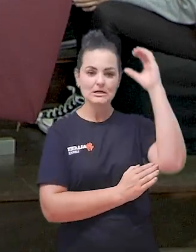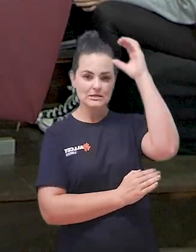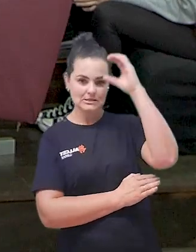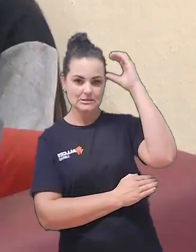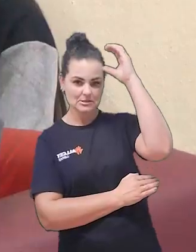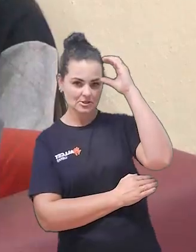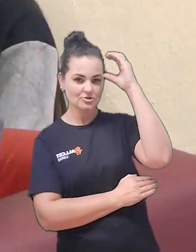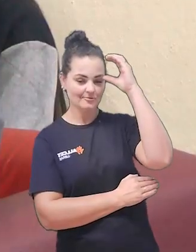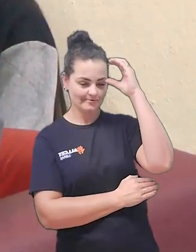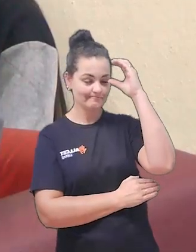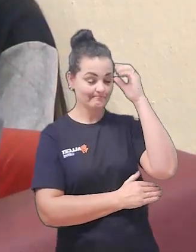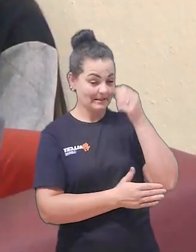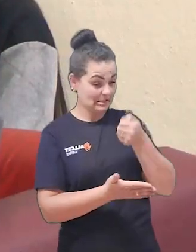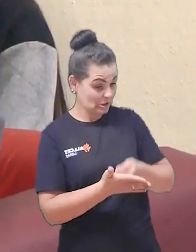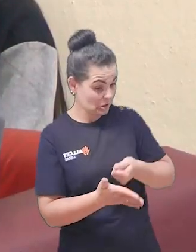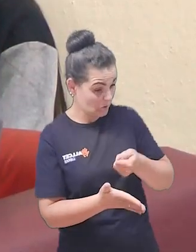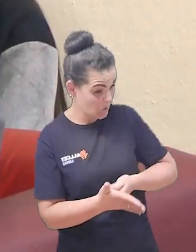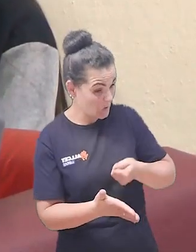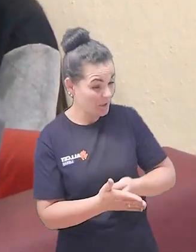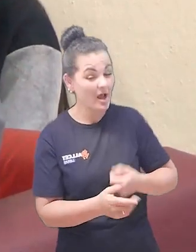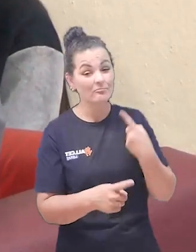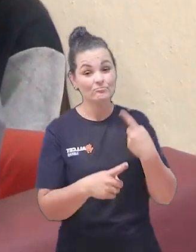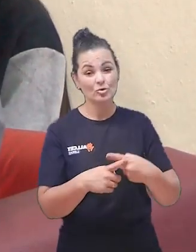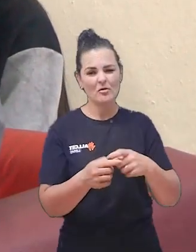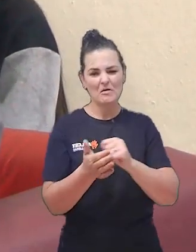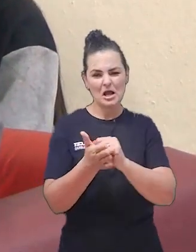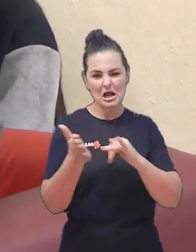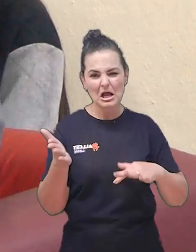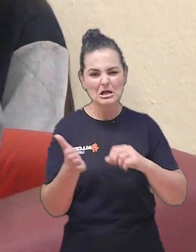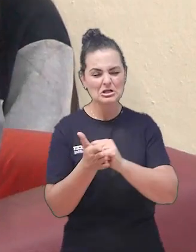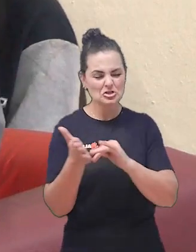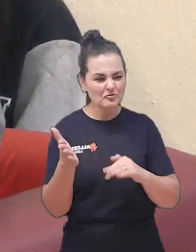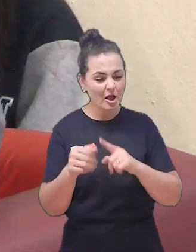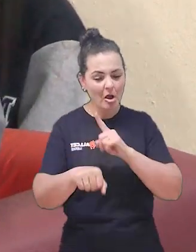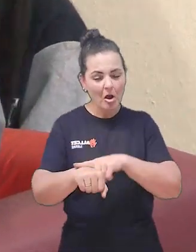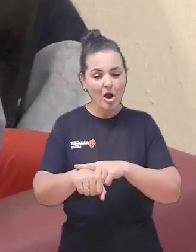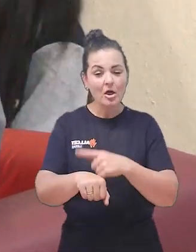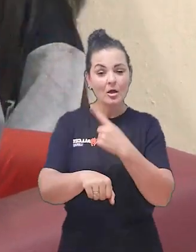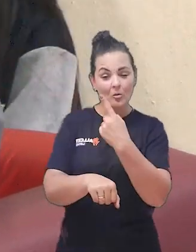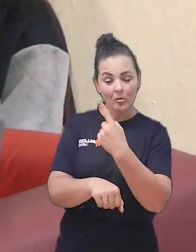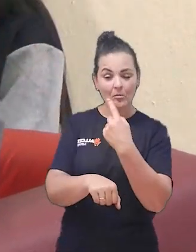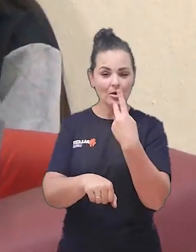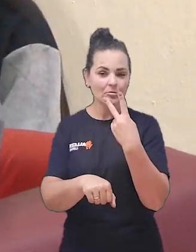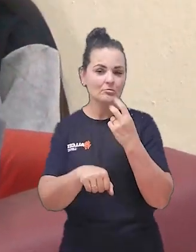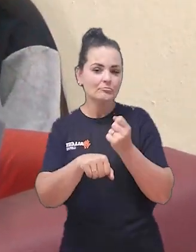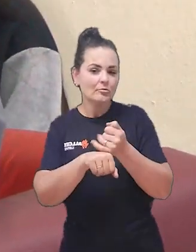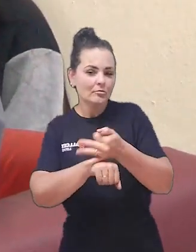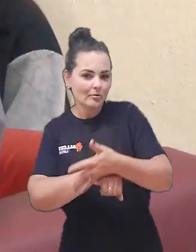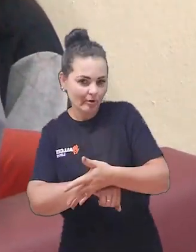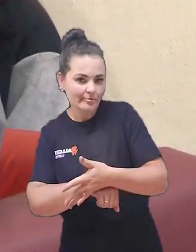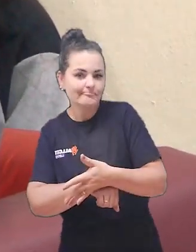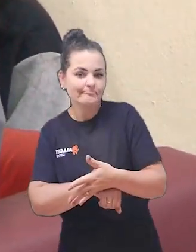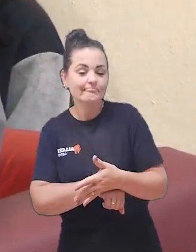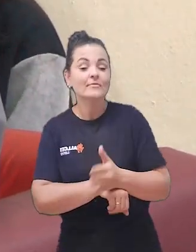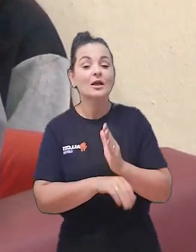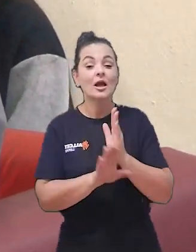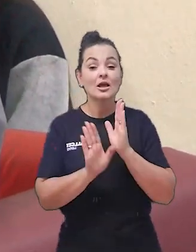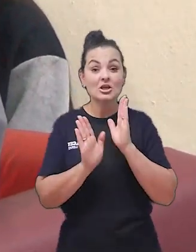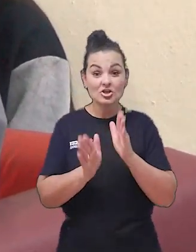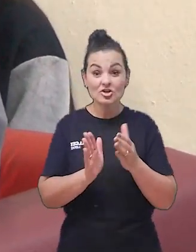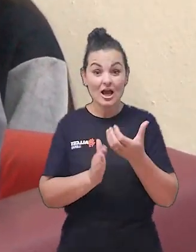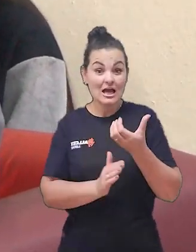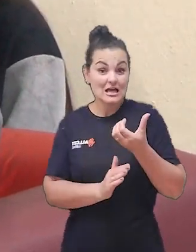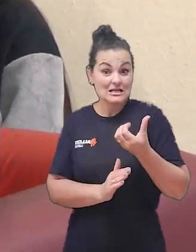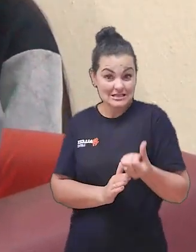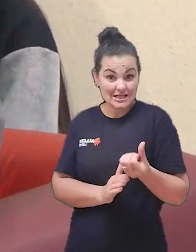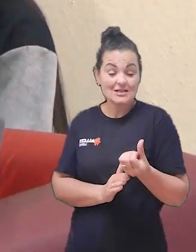puxado, às vezes ficava fazendo os trabalhos até 1 hora, 2 horas da manhã, e 6 horas tinha que pular e trabalhar, né,